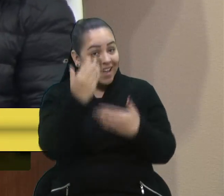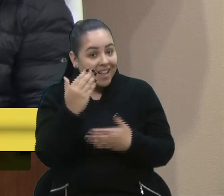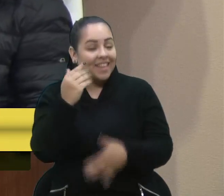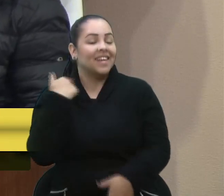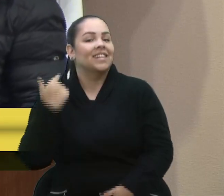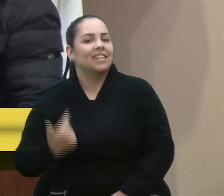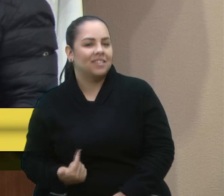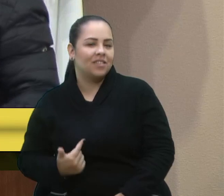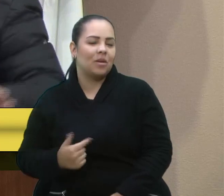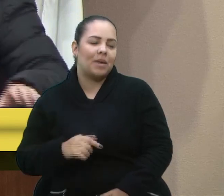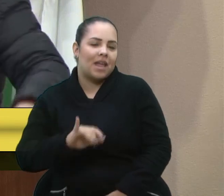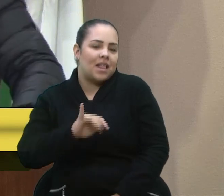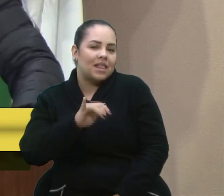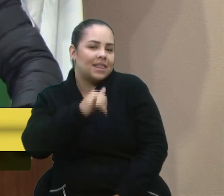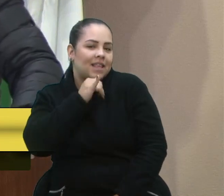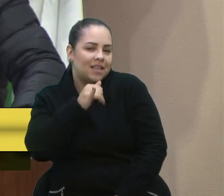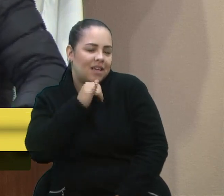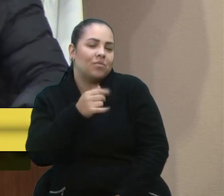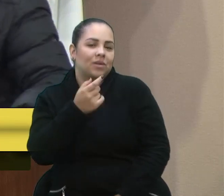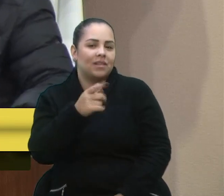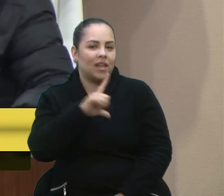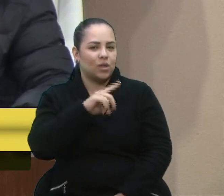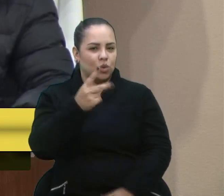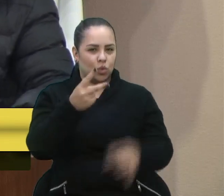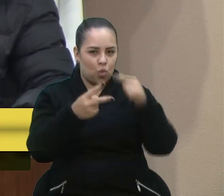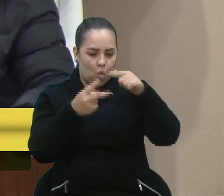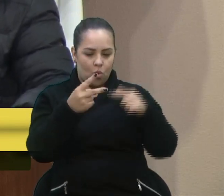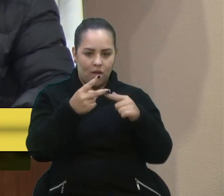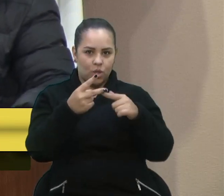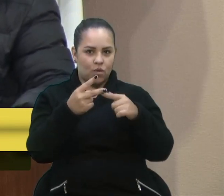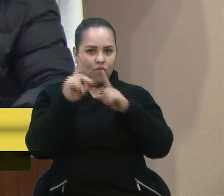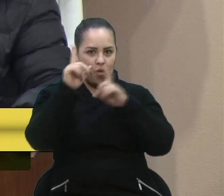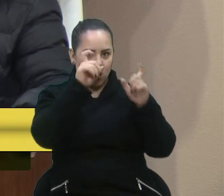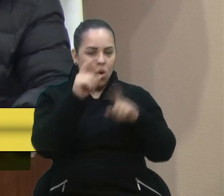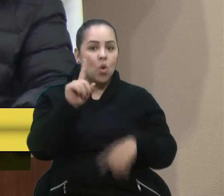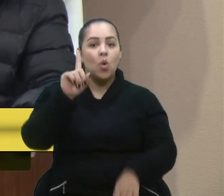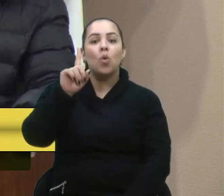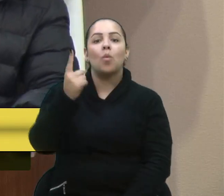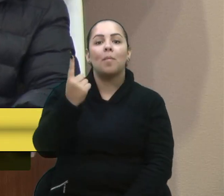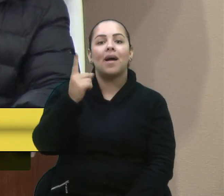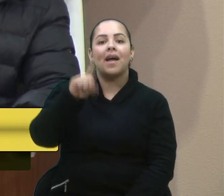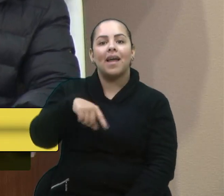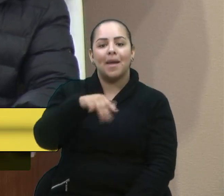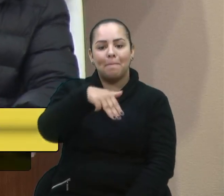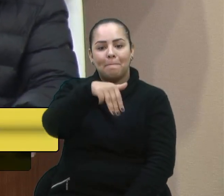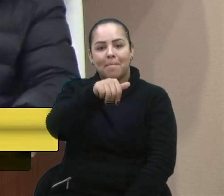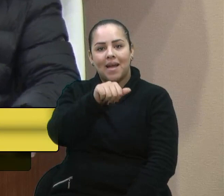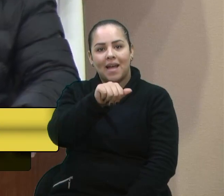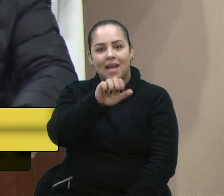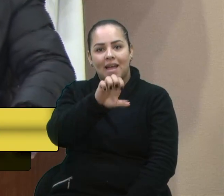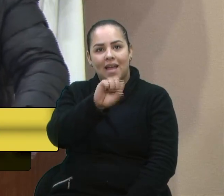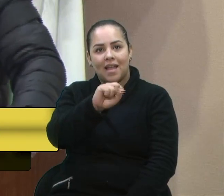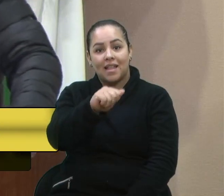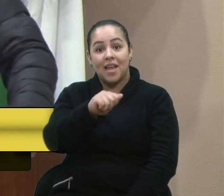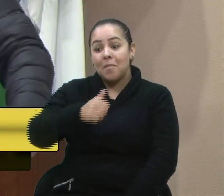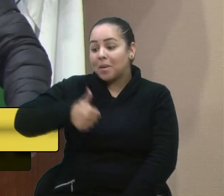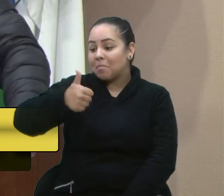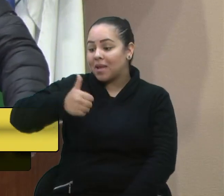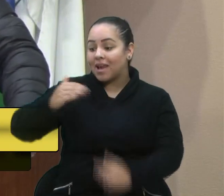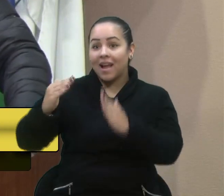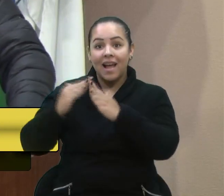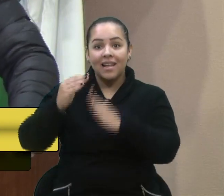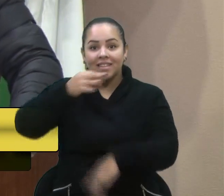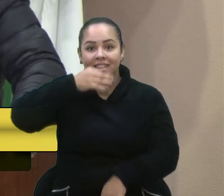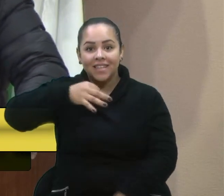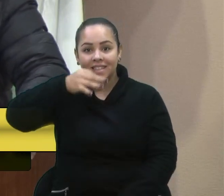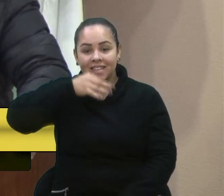duas fotos na tela. Uma é da Maesa, obviamente, e a outra é a primeira casa de Caxias do Sul, ali